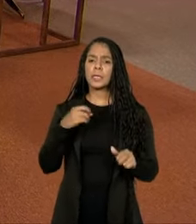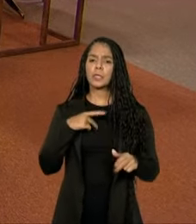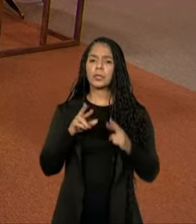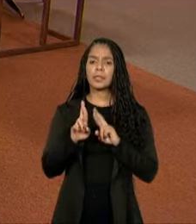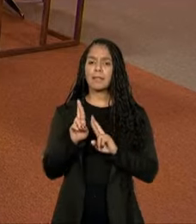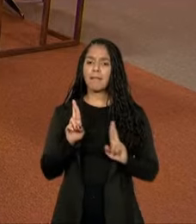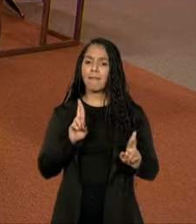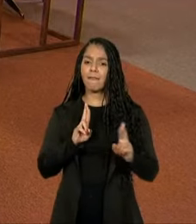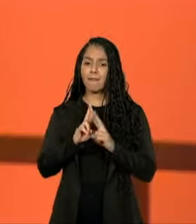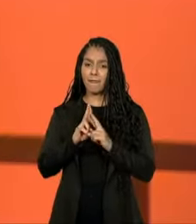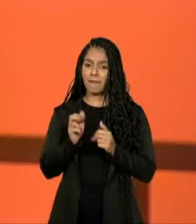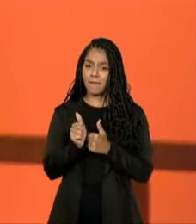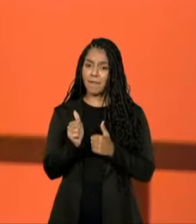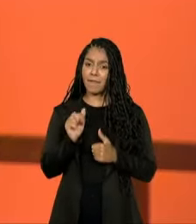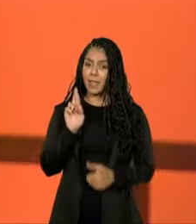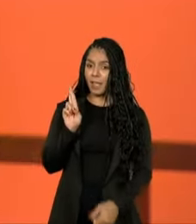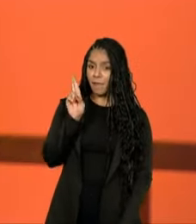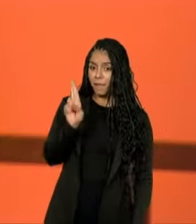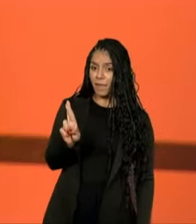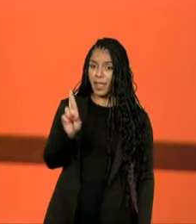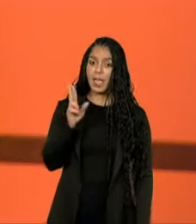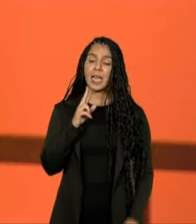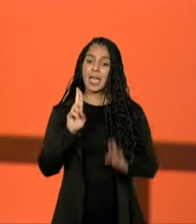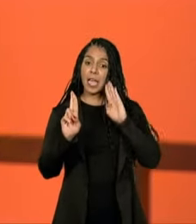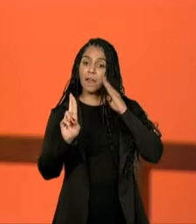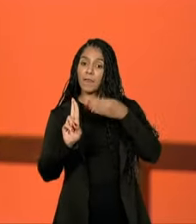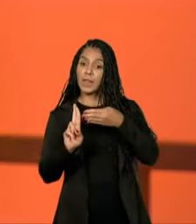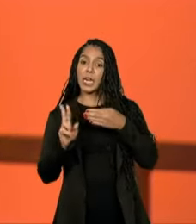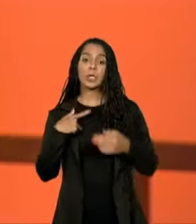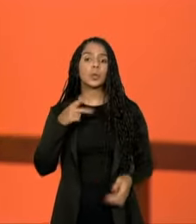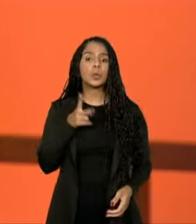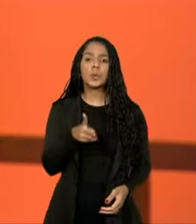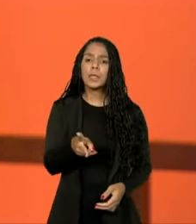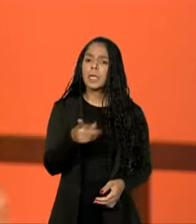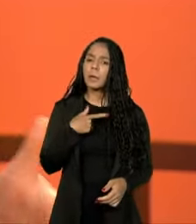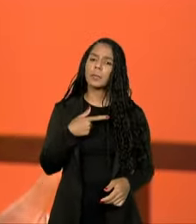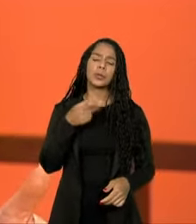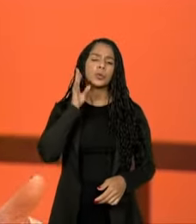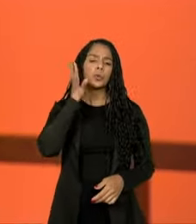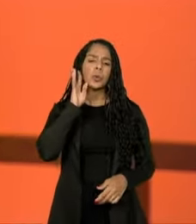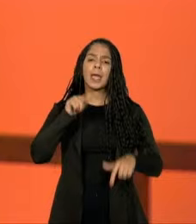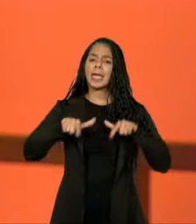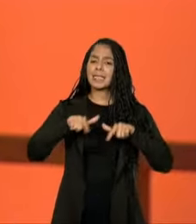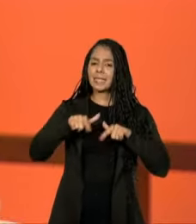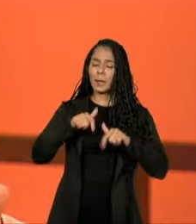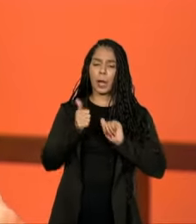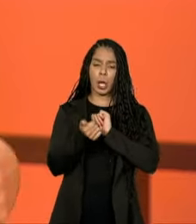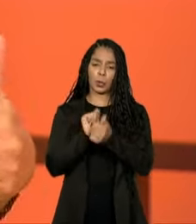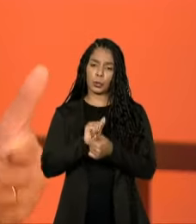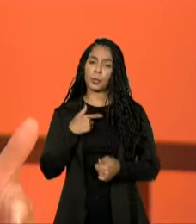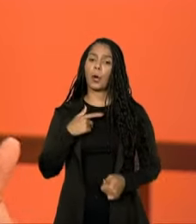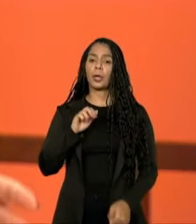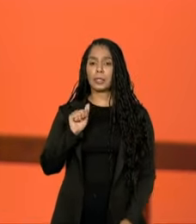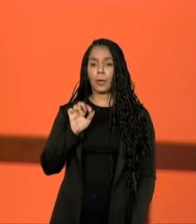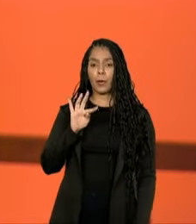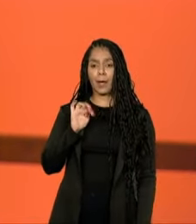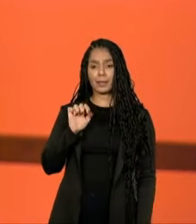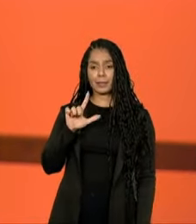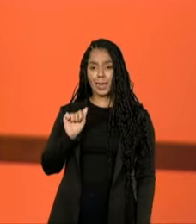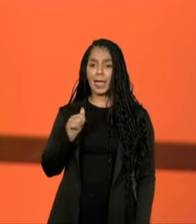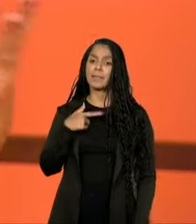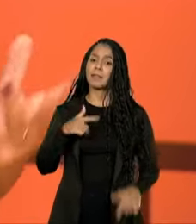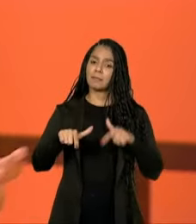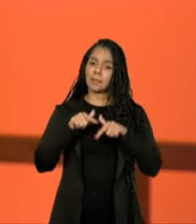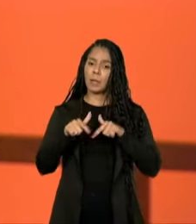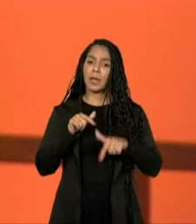né? Eu sempre sonhei em trabalhar com esporte, né? Eu fui atleta, fui ginasta. E cresci também com meus irmãos